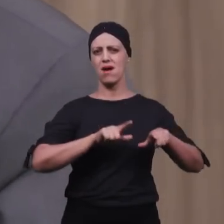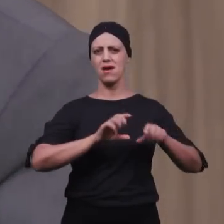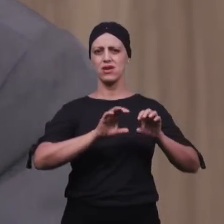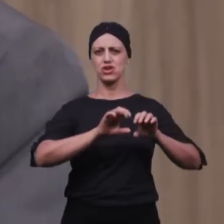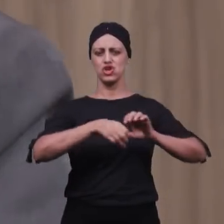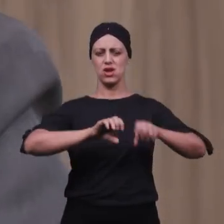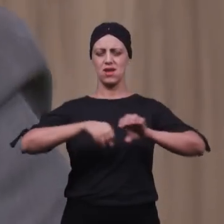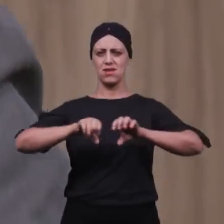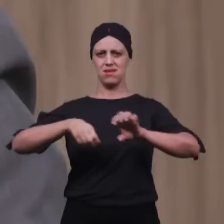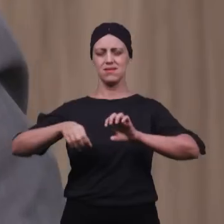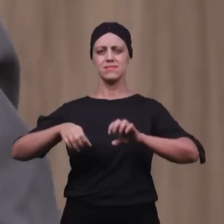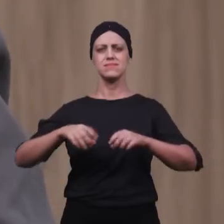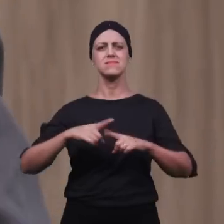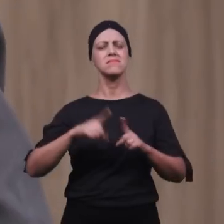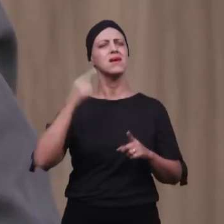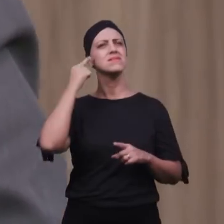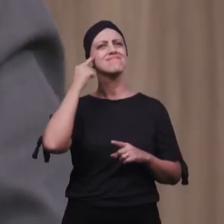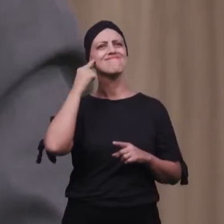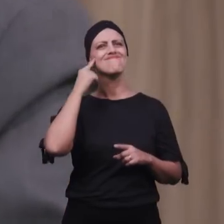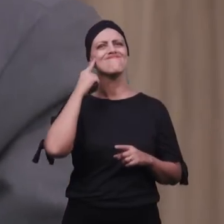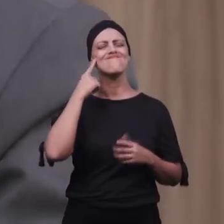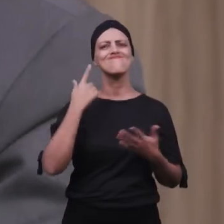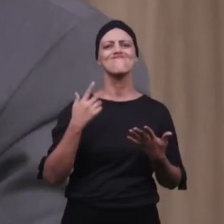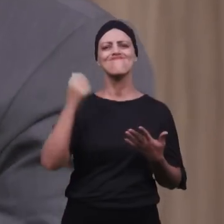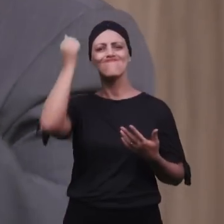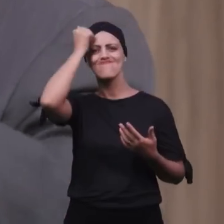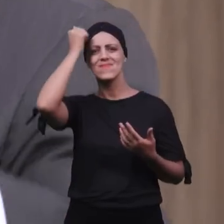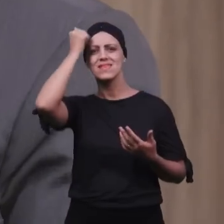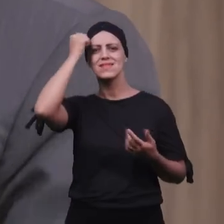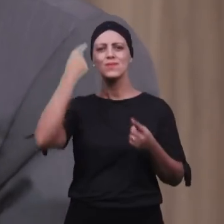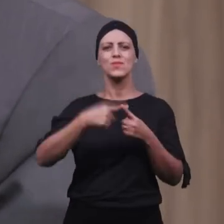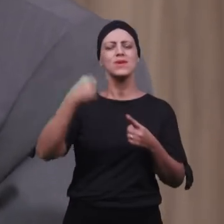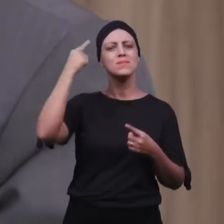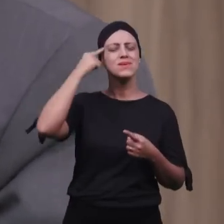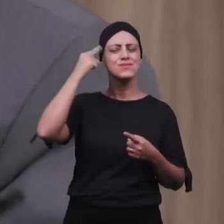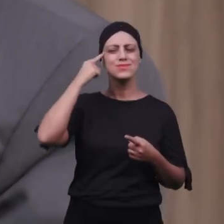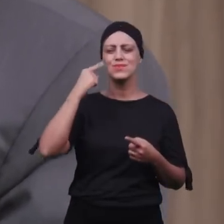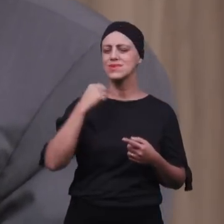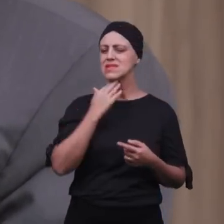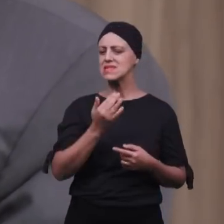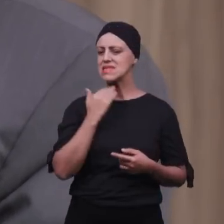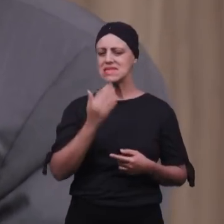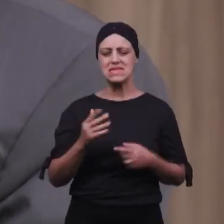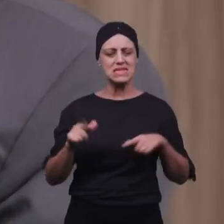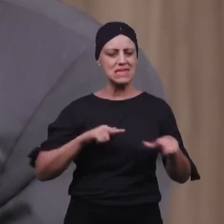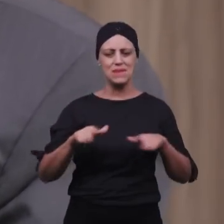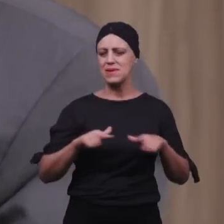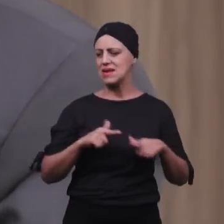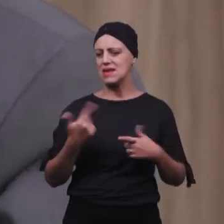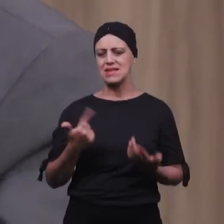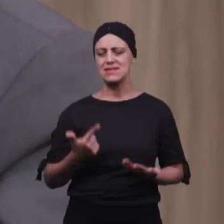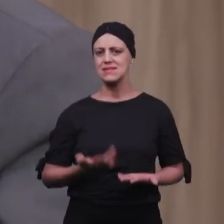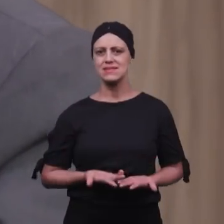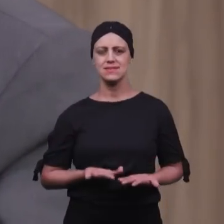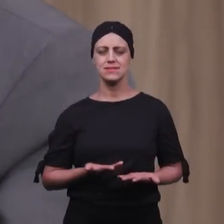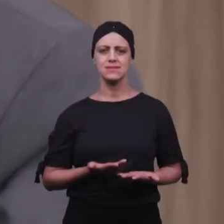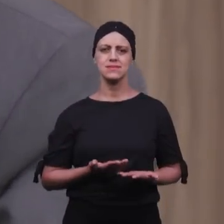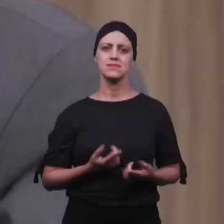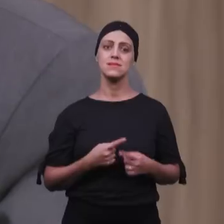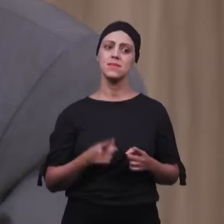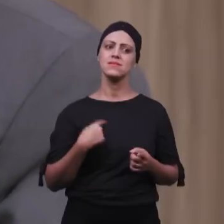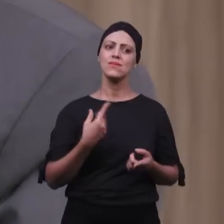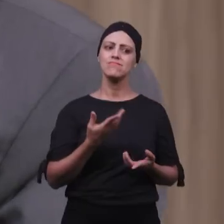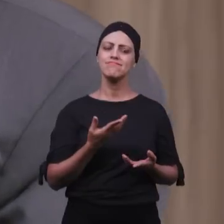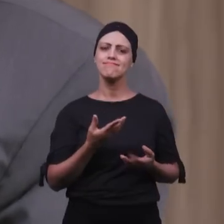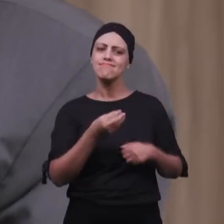da engenharia não tinha um campo, né, que ela pudesse atuar nele. Aí eu dei para ela essa